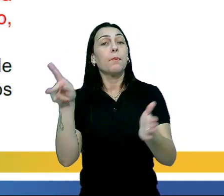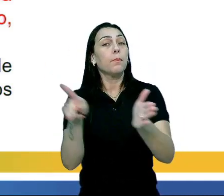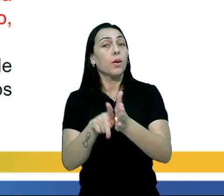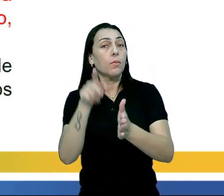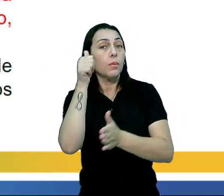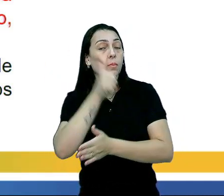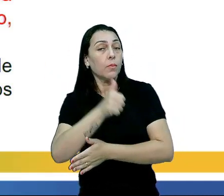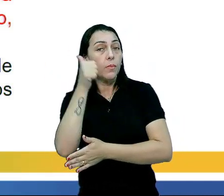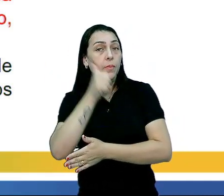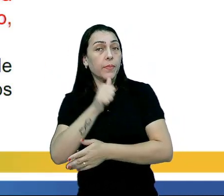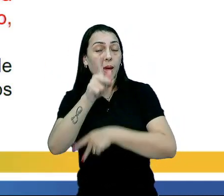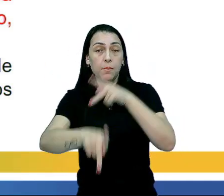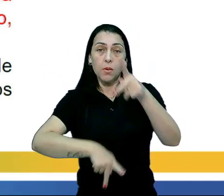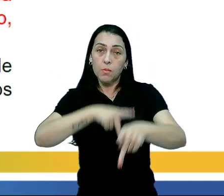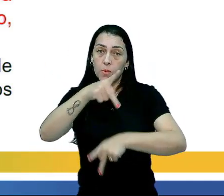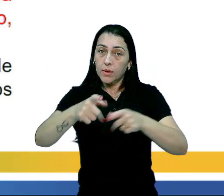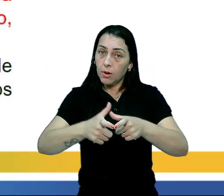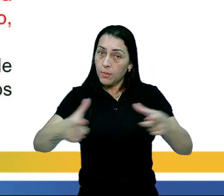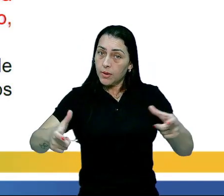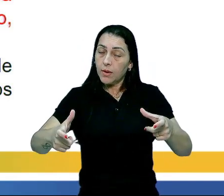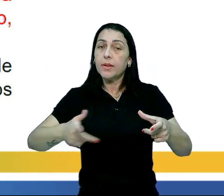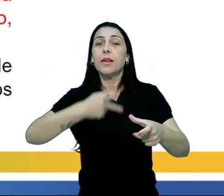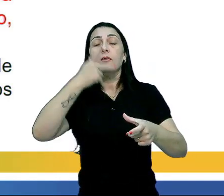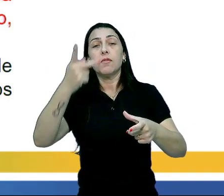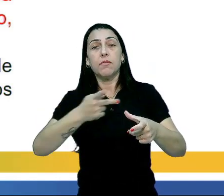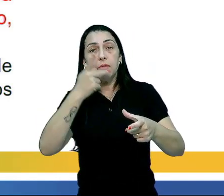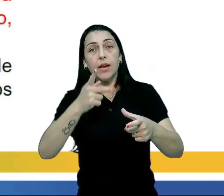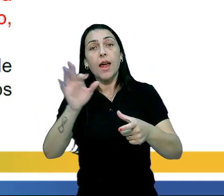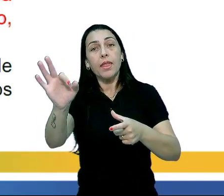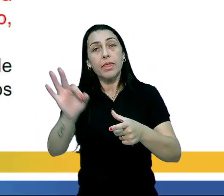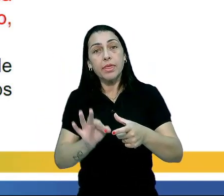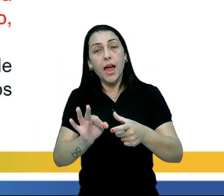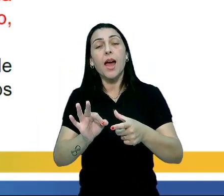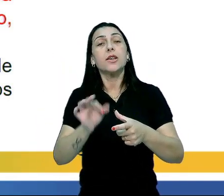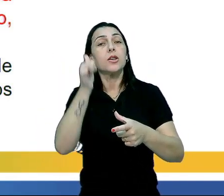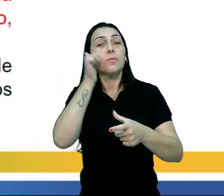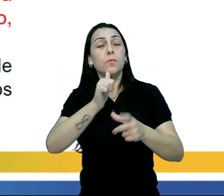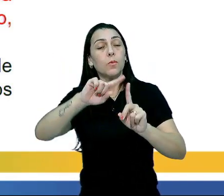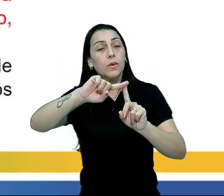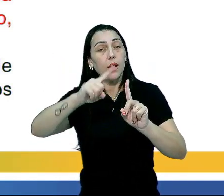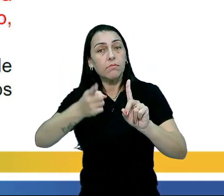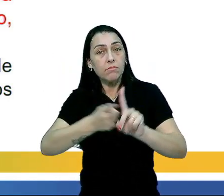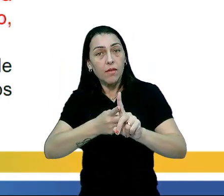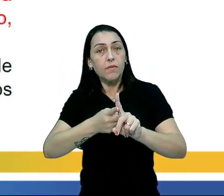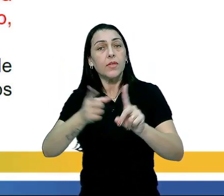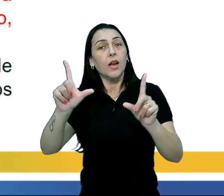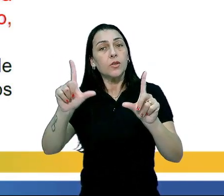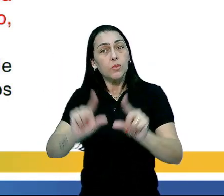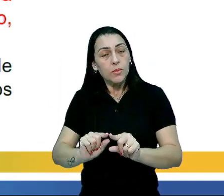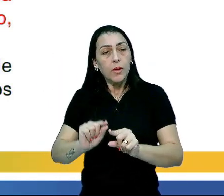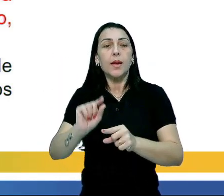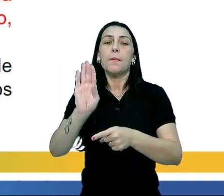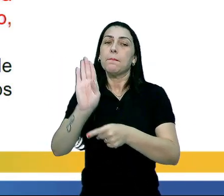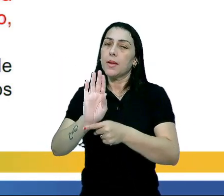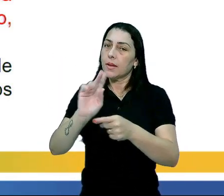falando que a população aumentou, ele está falando que a taxa de fecundidade diminuiu. Logo,